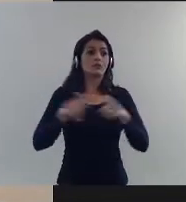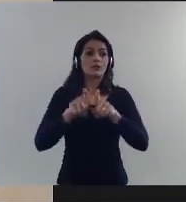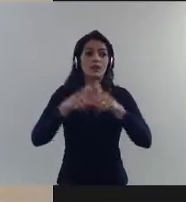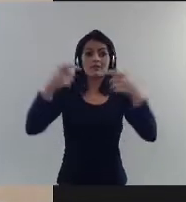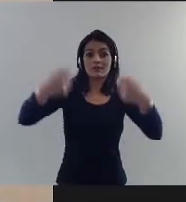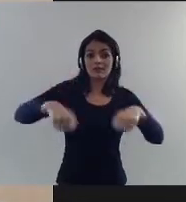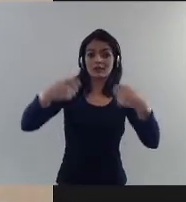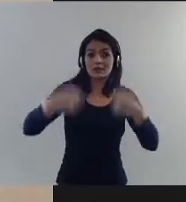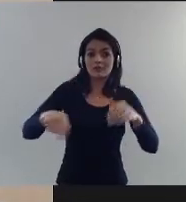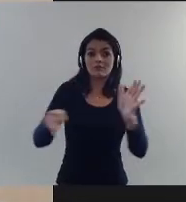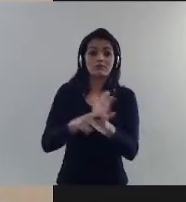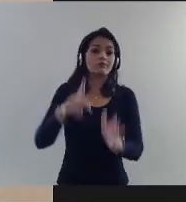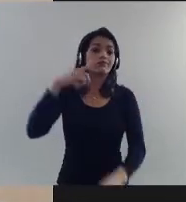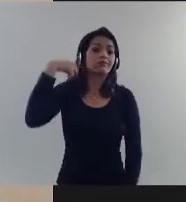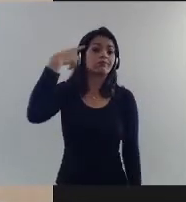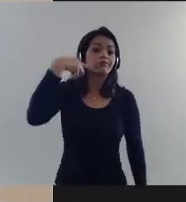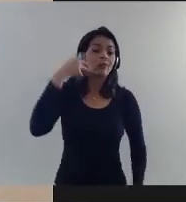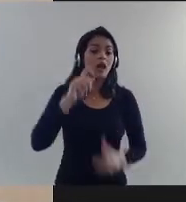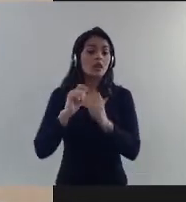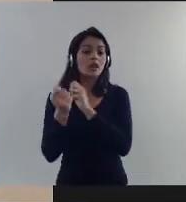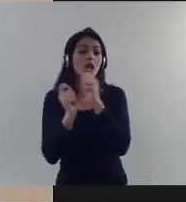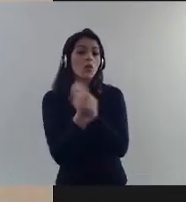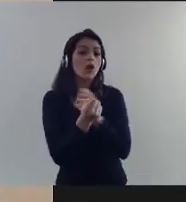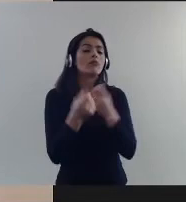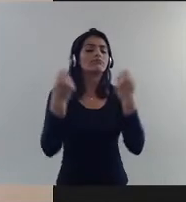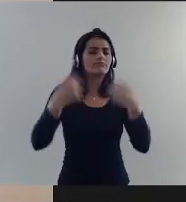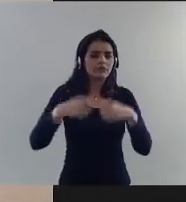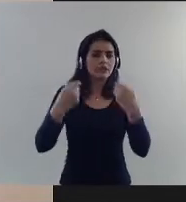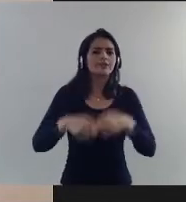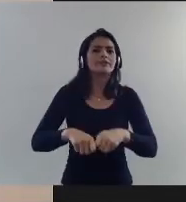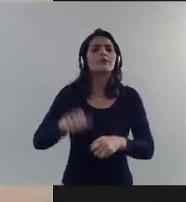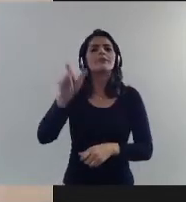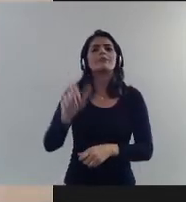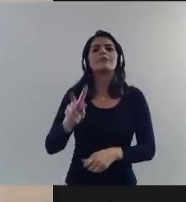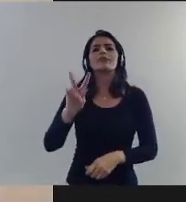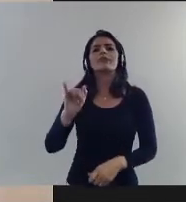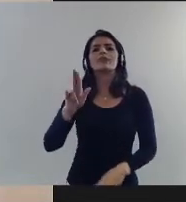necessidade que os advogados tiveram que se adequar. Como o Vinícius falou,